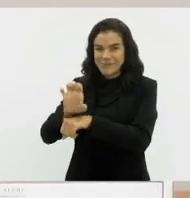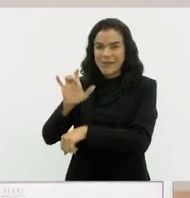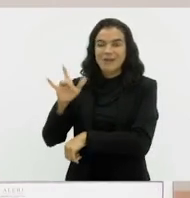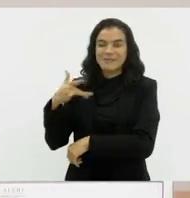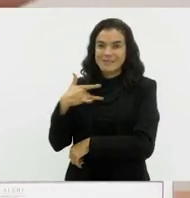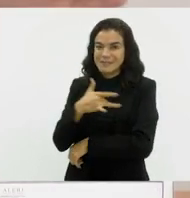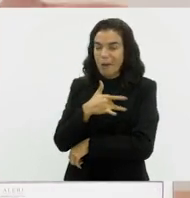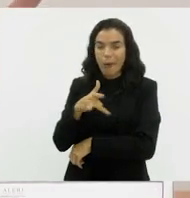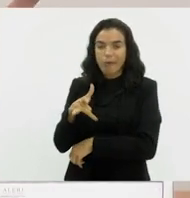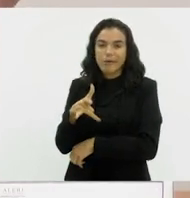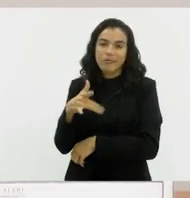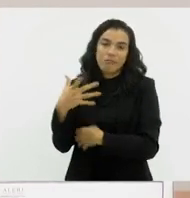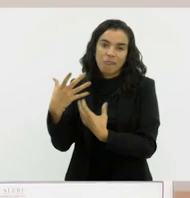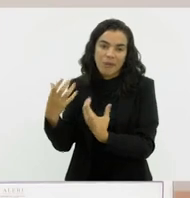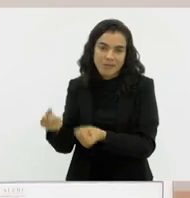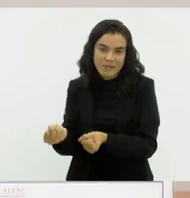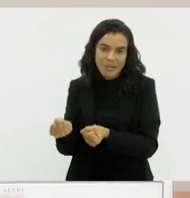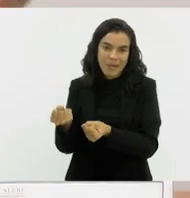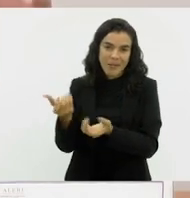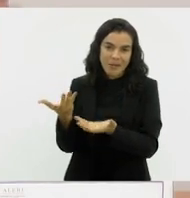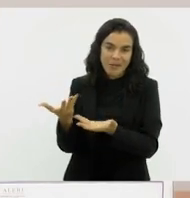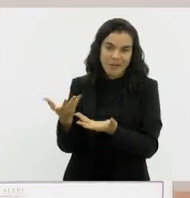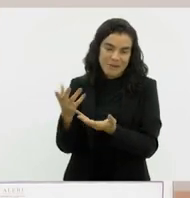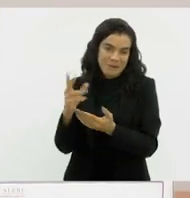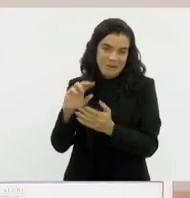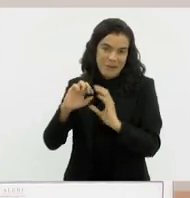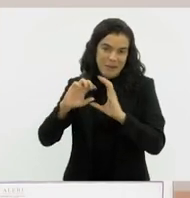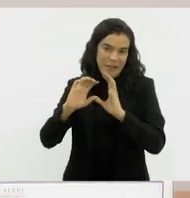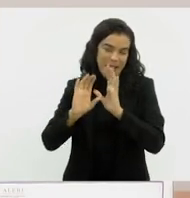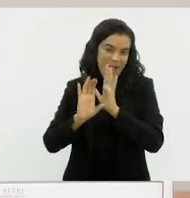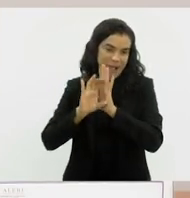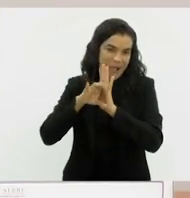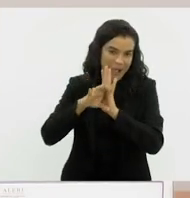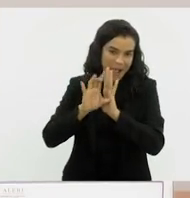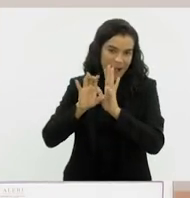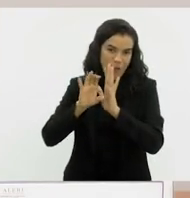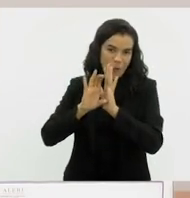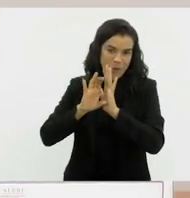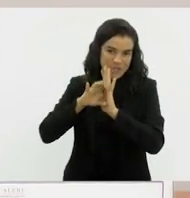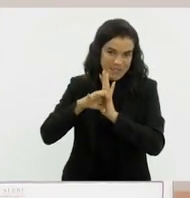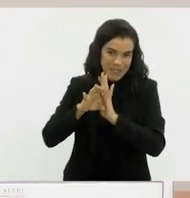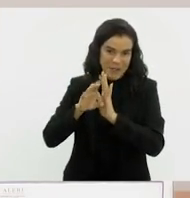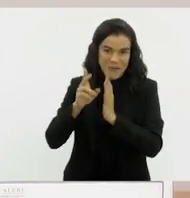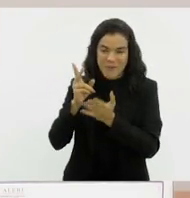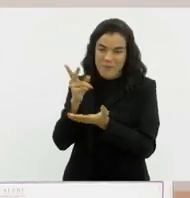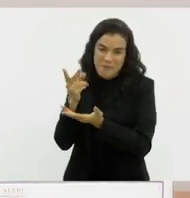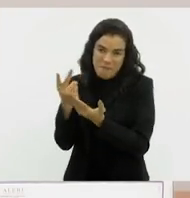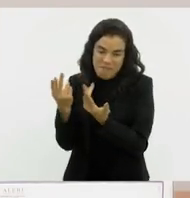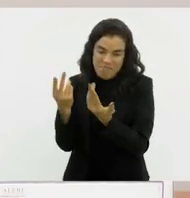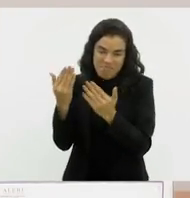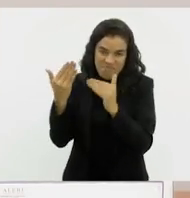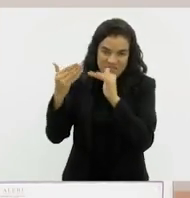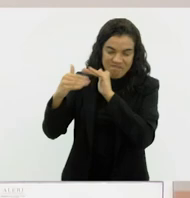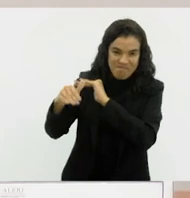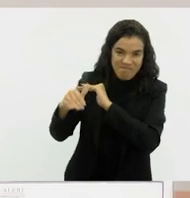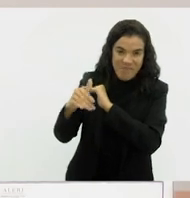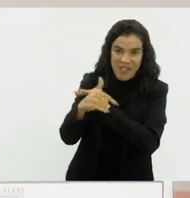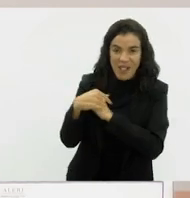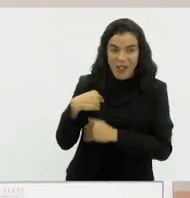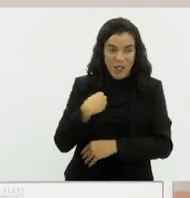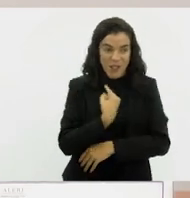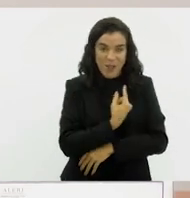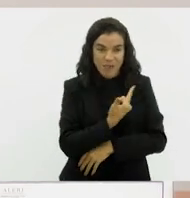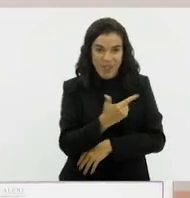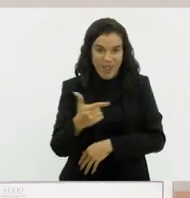expressamente nesse plano, e isso a gente tem o mesmo entendimento, por mais que não haja